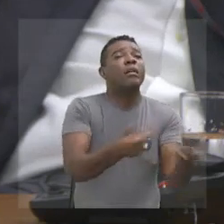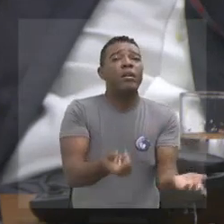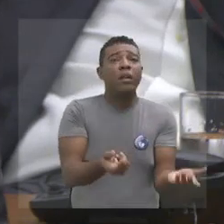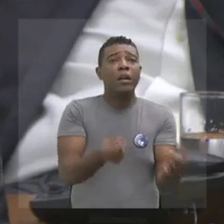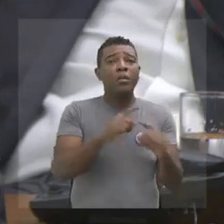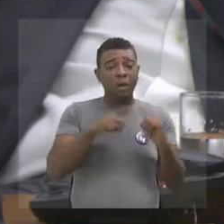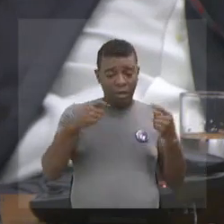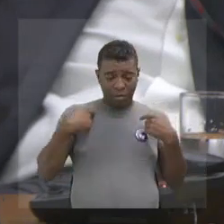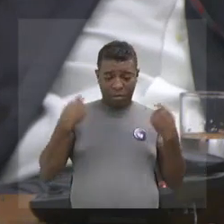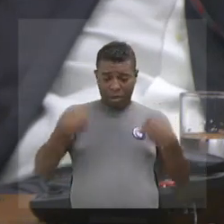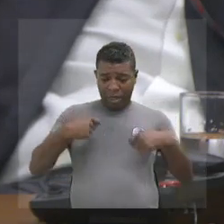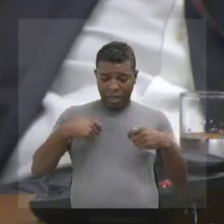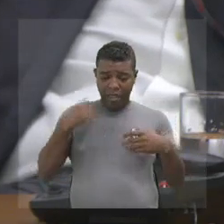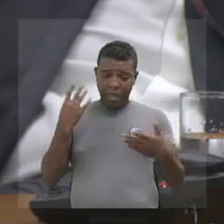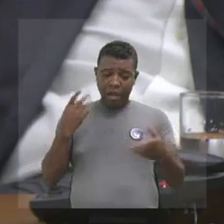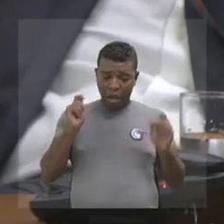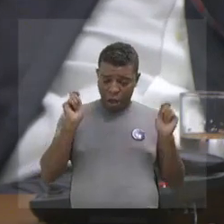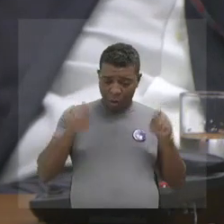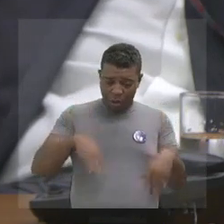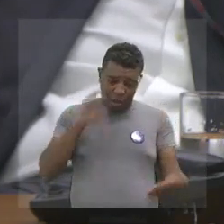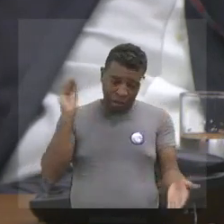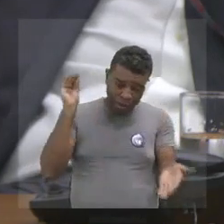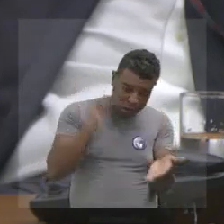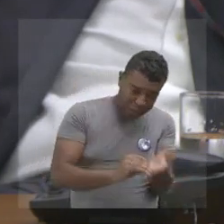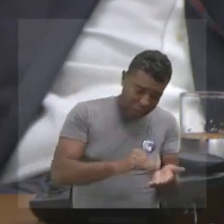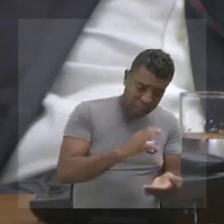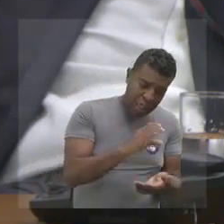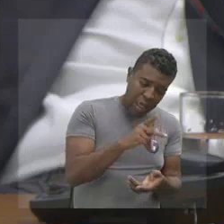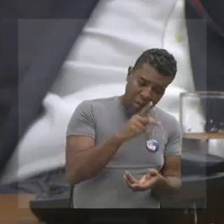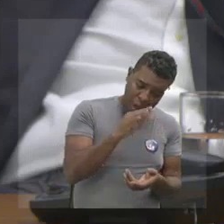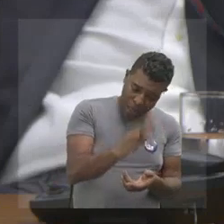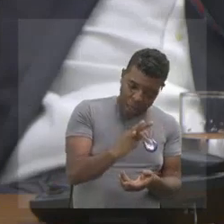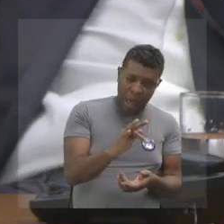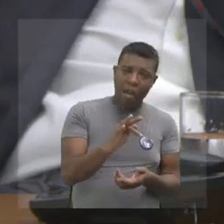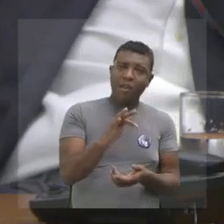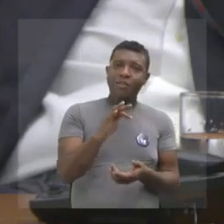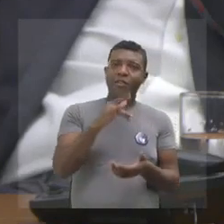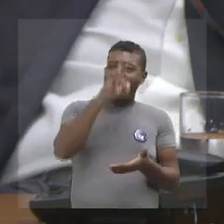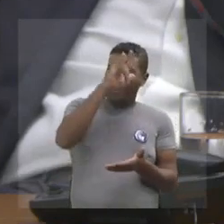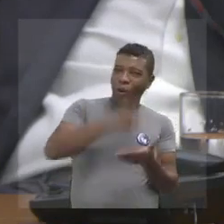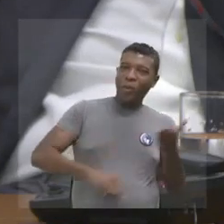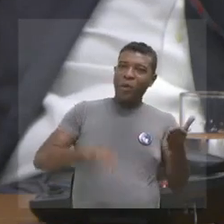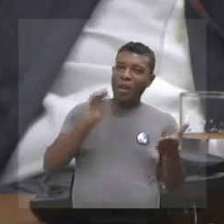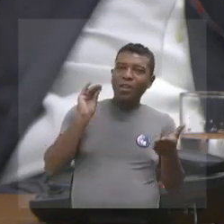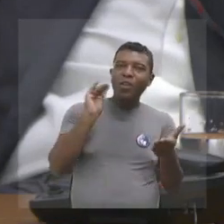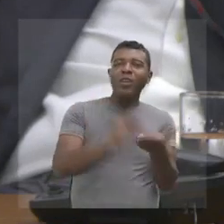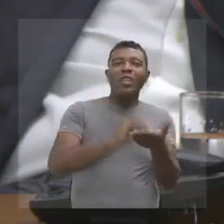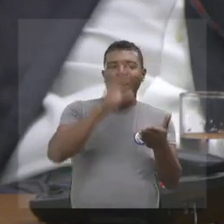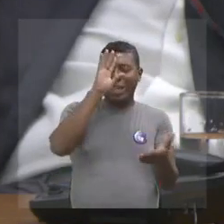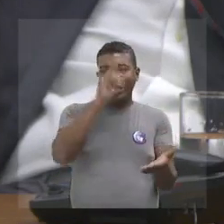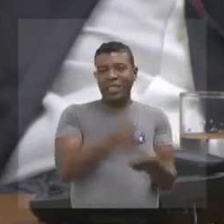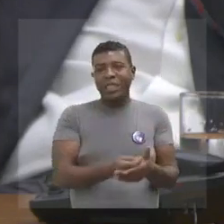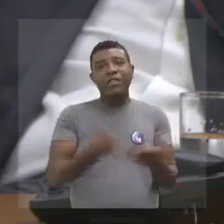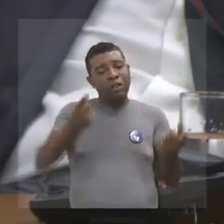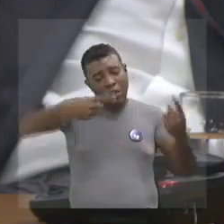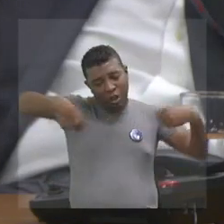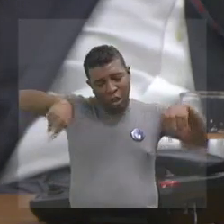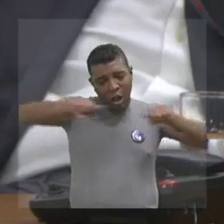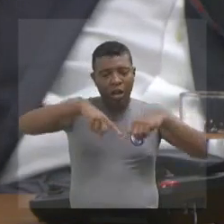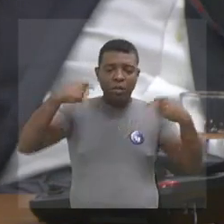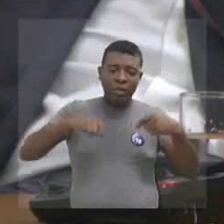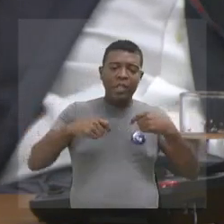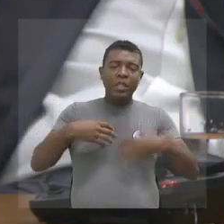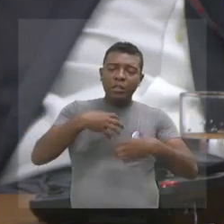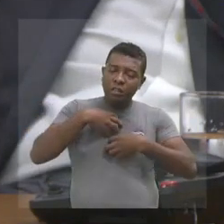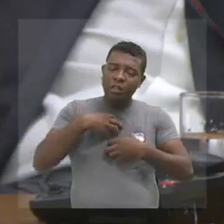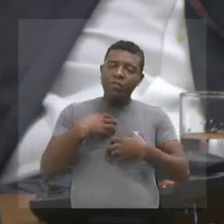nas suas decisões e eles sabem das suas responsabilidades é que nós temos que buscar realmente ter um pouco mais de sensibilidade